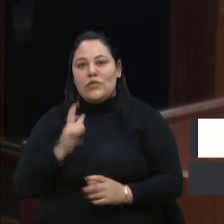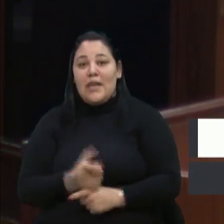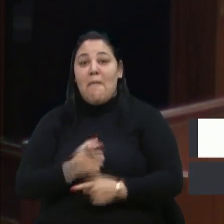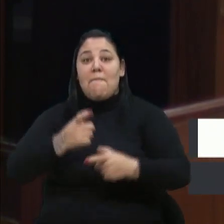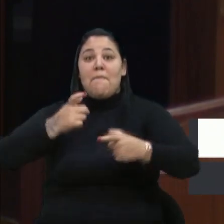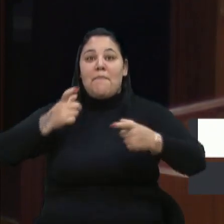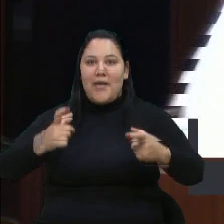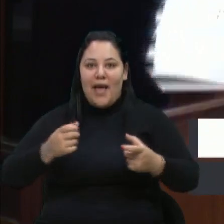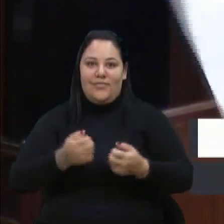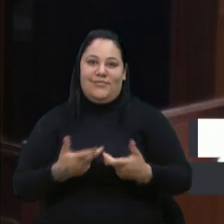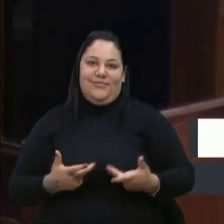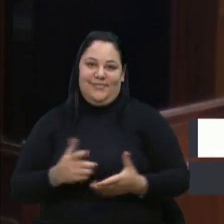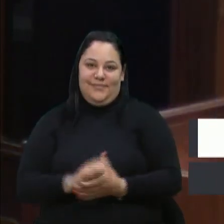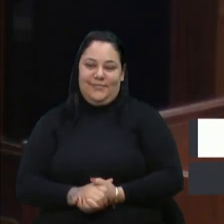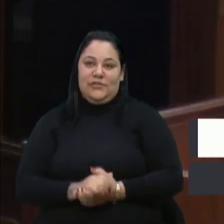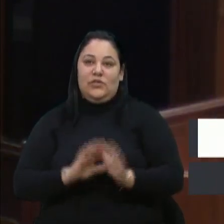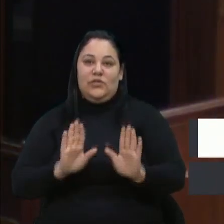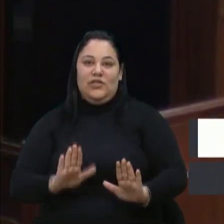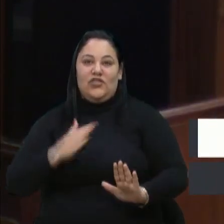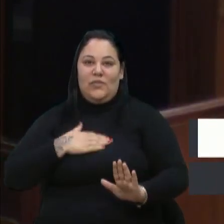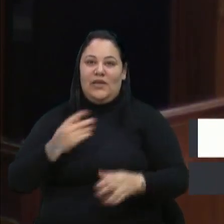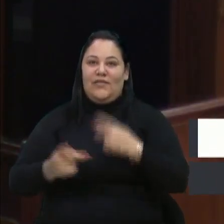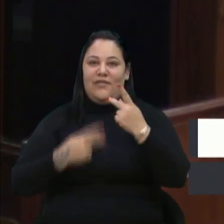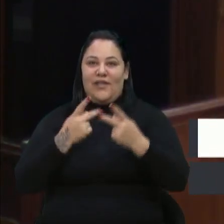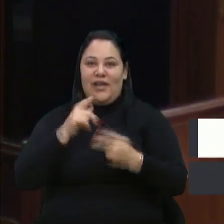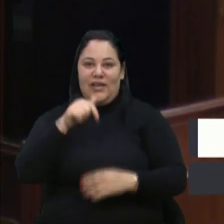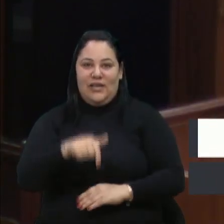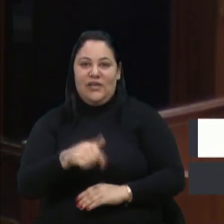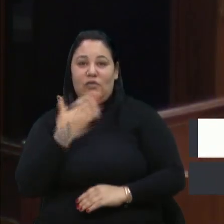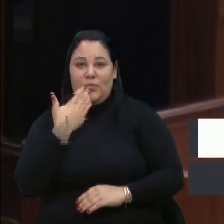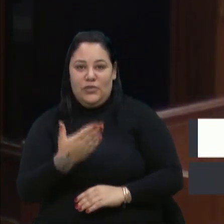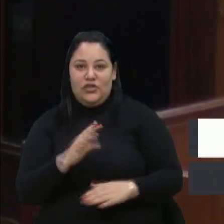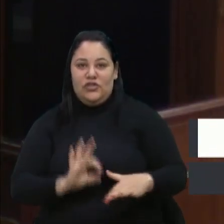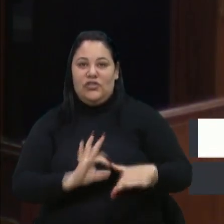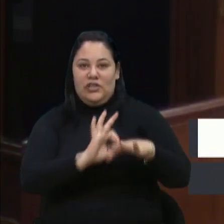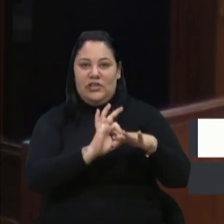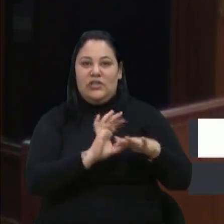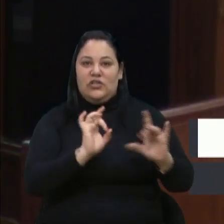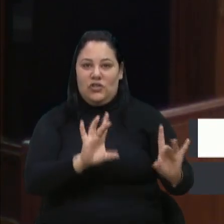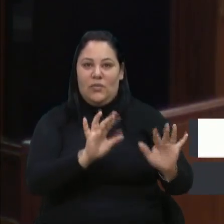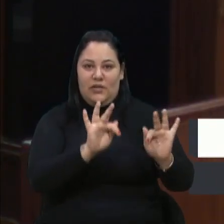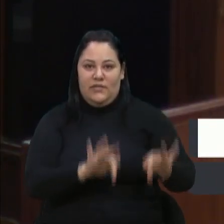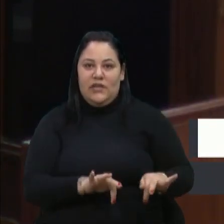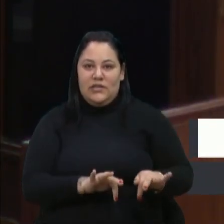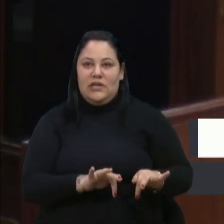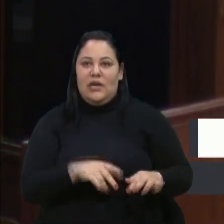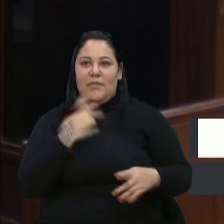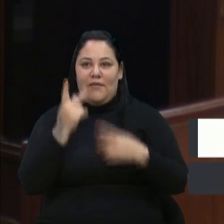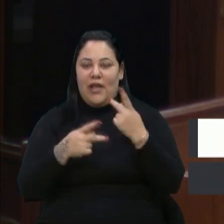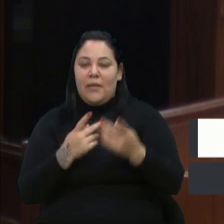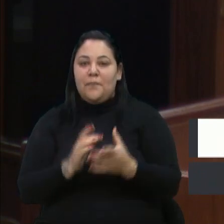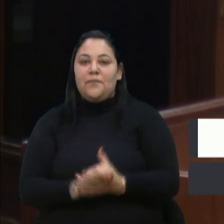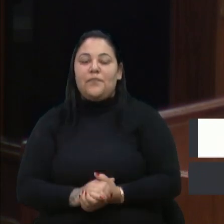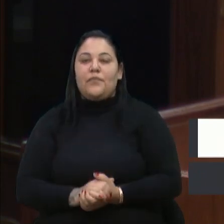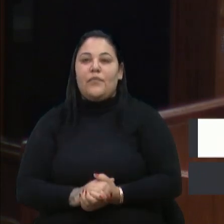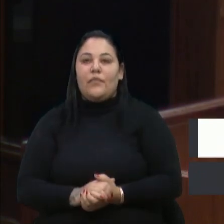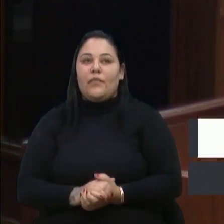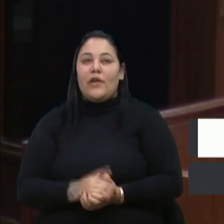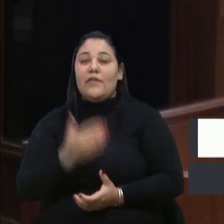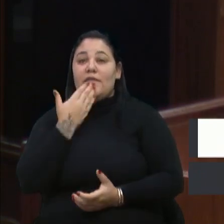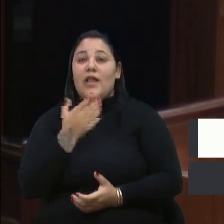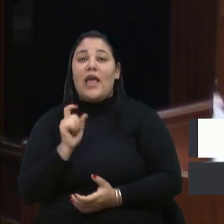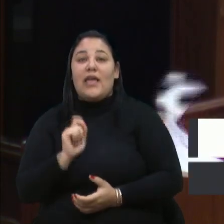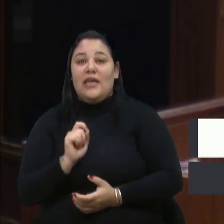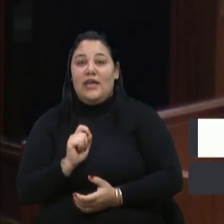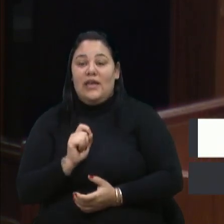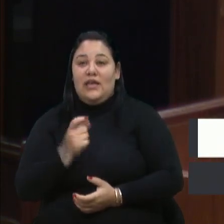horizontes. Então, eu deixo essa minha fala aqui, eu vou pedir uma declaração de líder, só para continuar aqui a minha fala, e dizer que nós